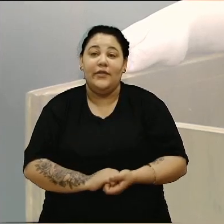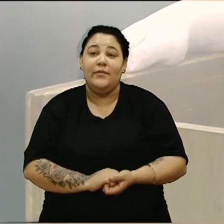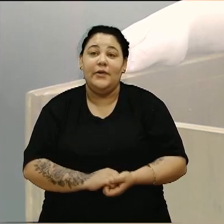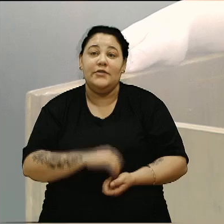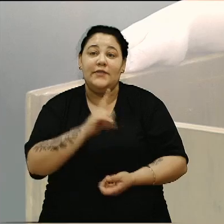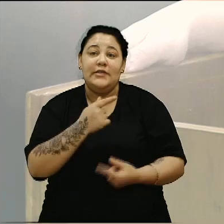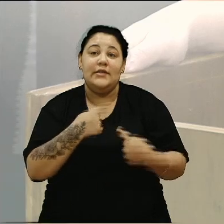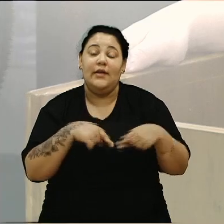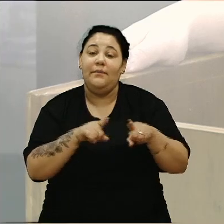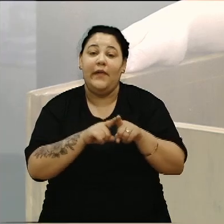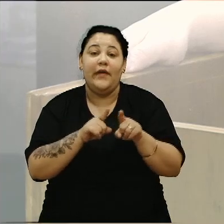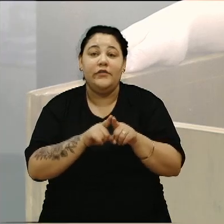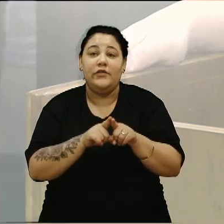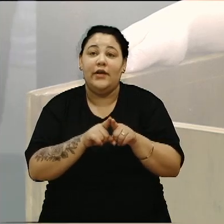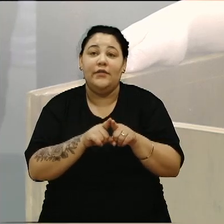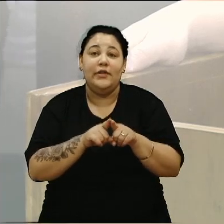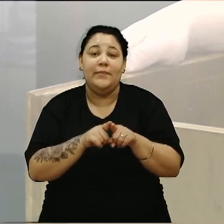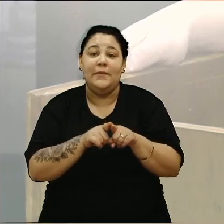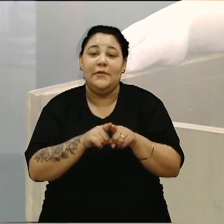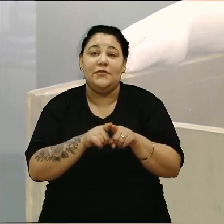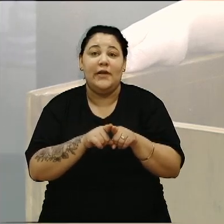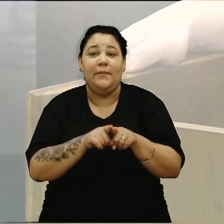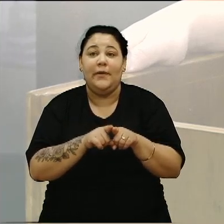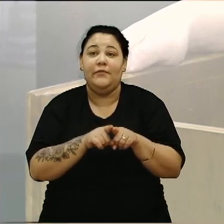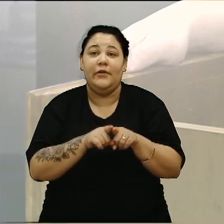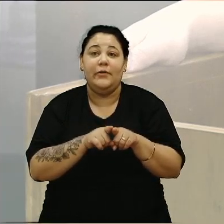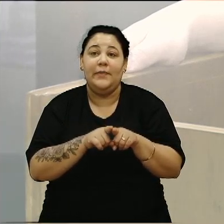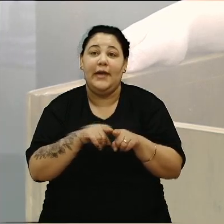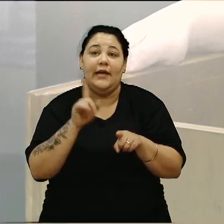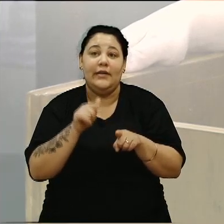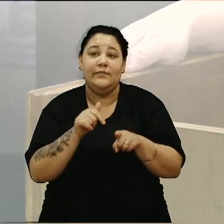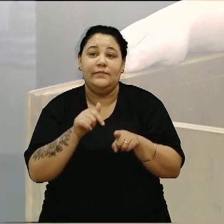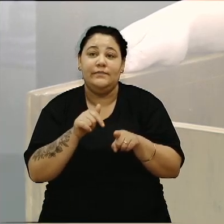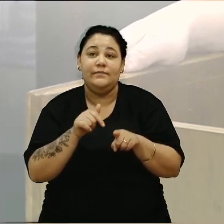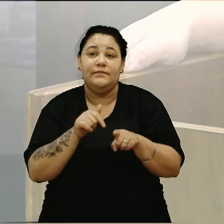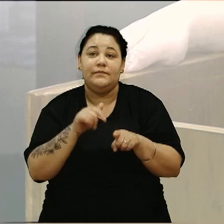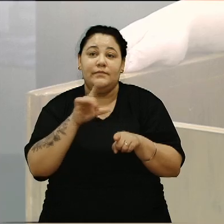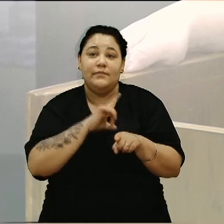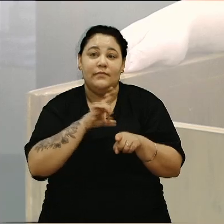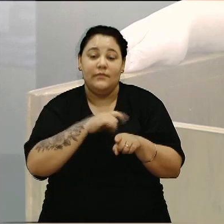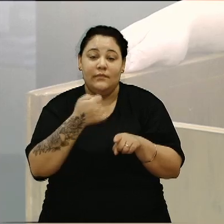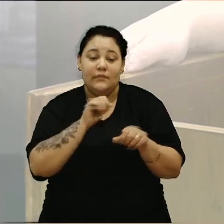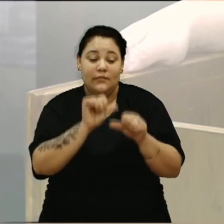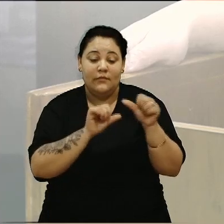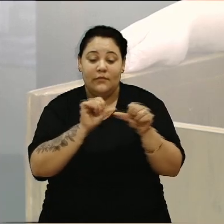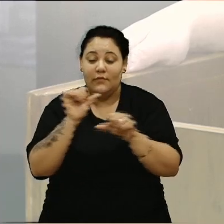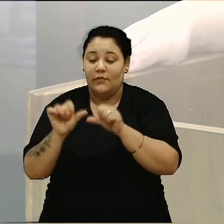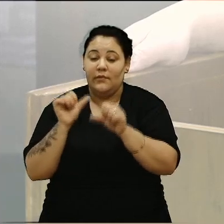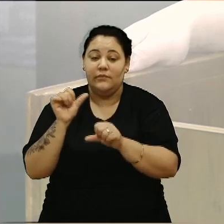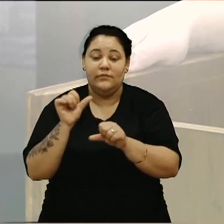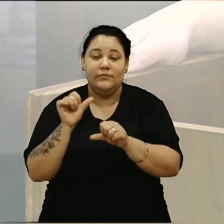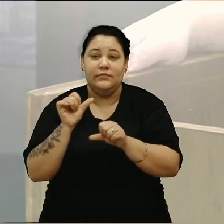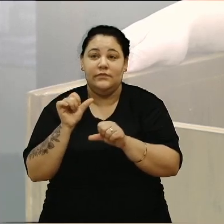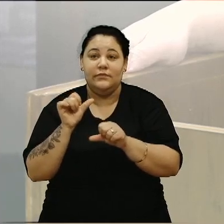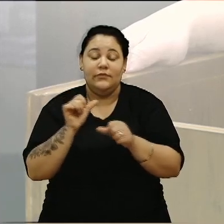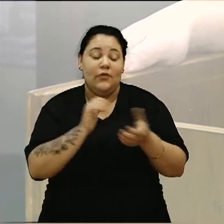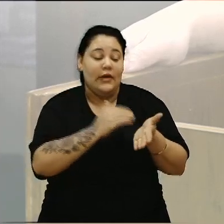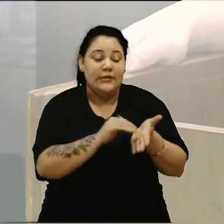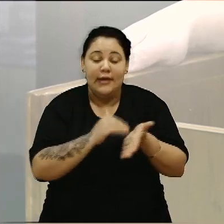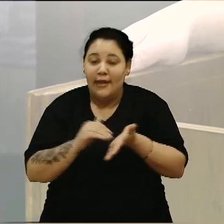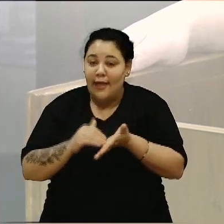prefeito lá. E dizia, temos que dar uma dura aí, tem que trocar esse secretário se for o caso, tem que fazer